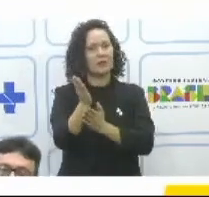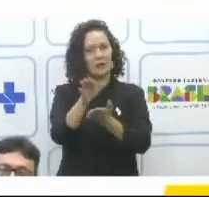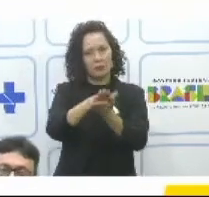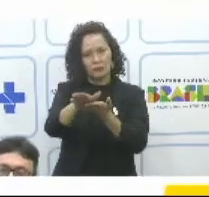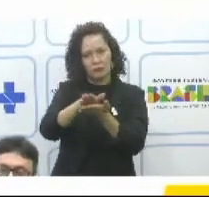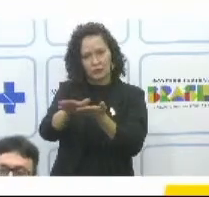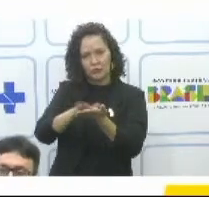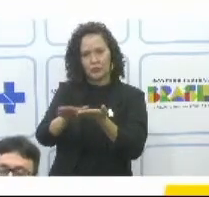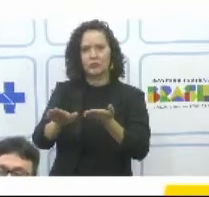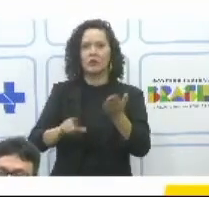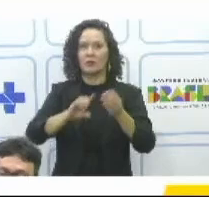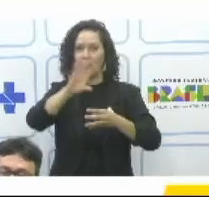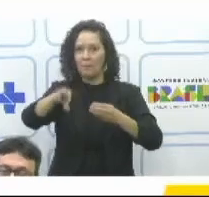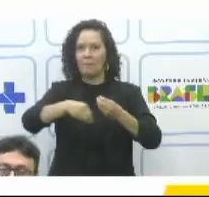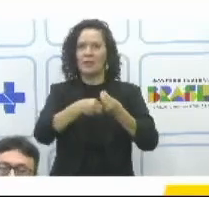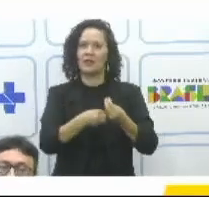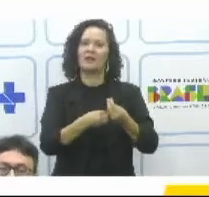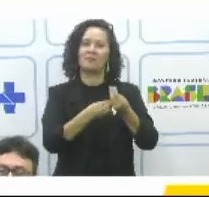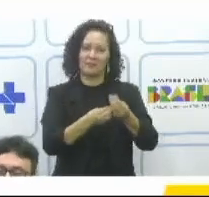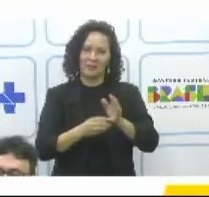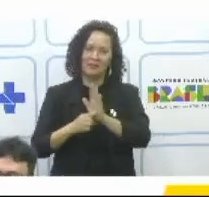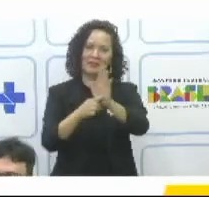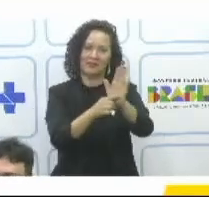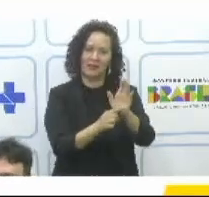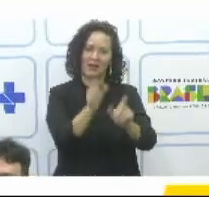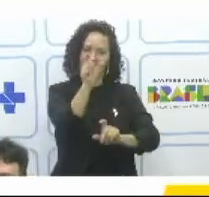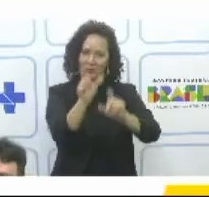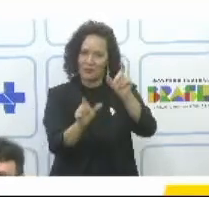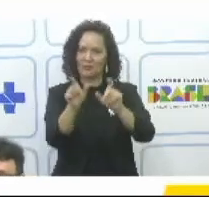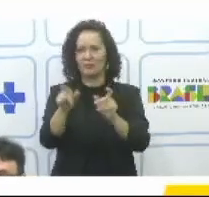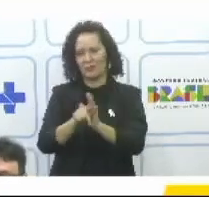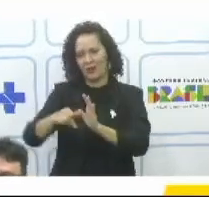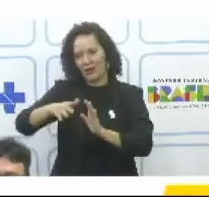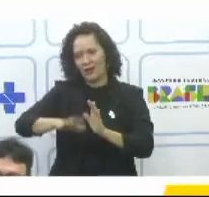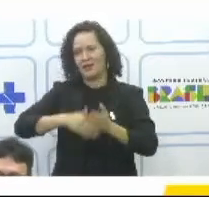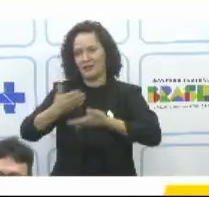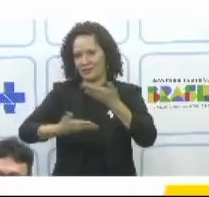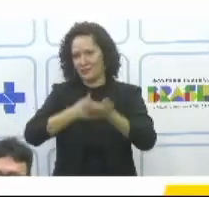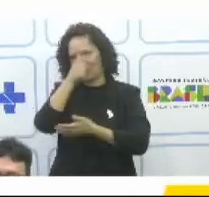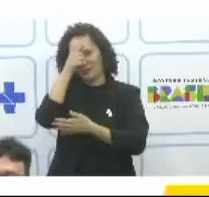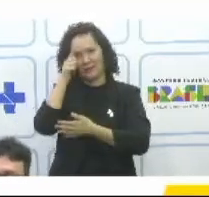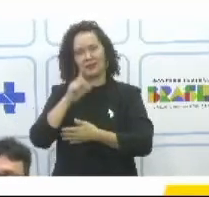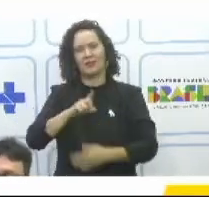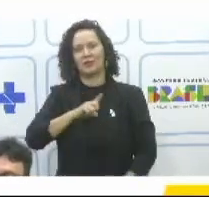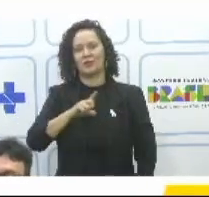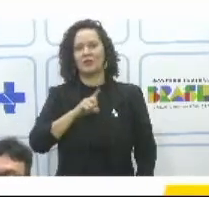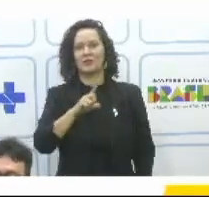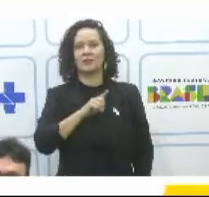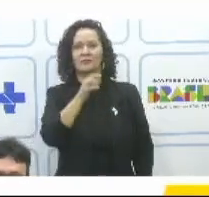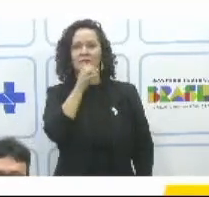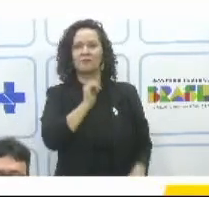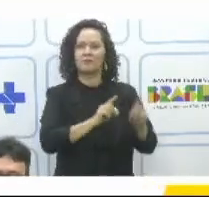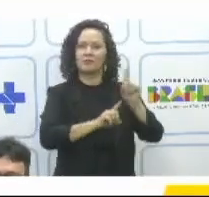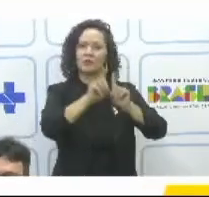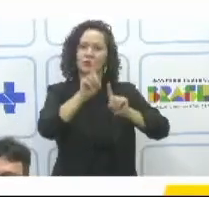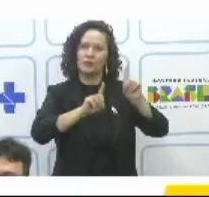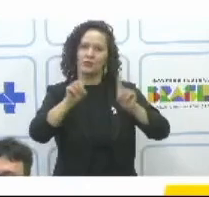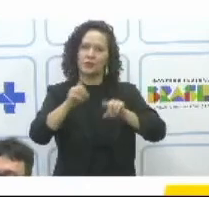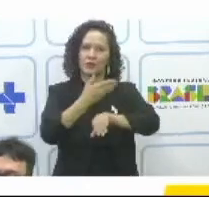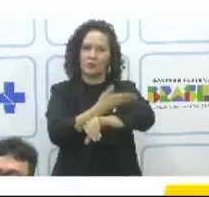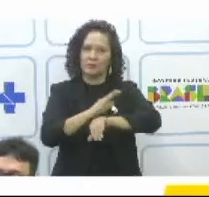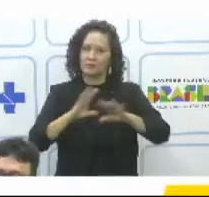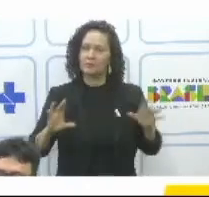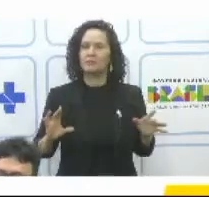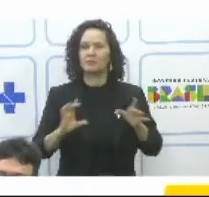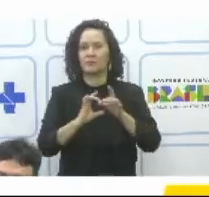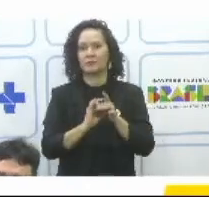ter essas práticas indicadas para algumas condições específicas. Então, hoje a gente tem o PCDT, né, que indicam algumas práticas